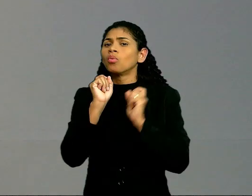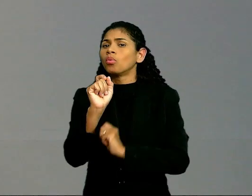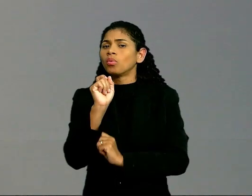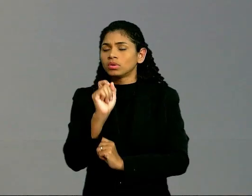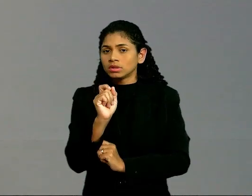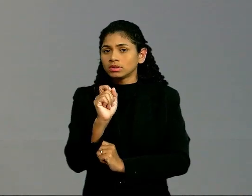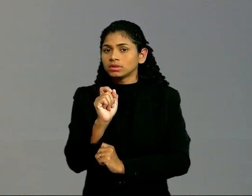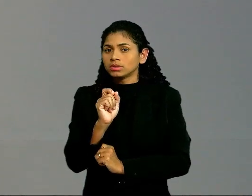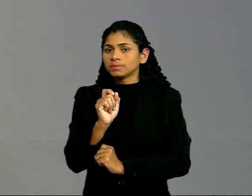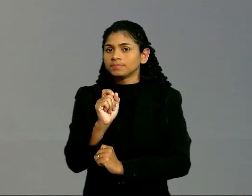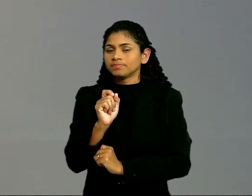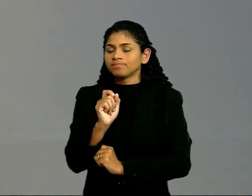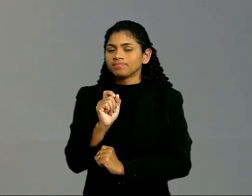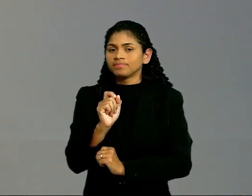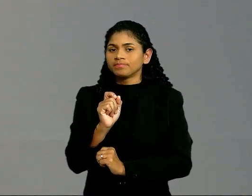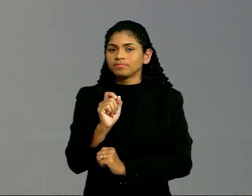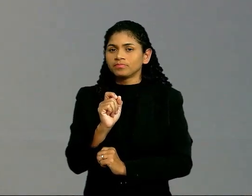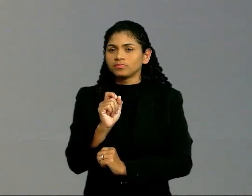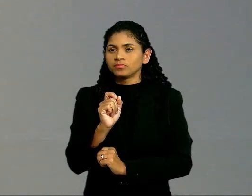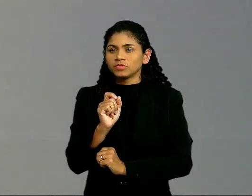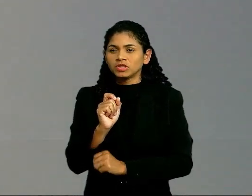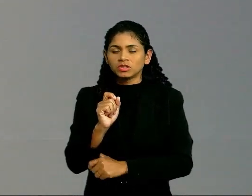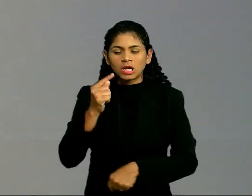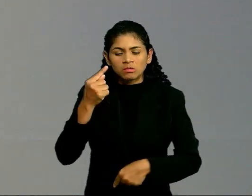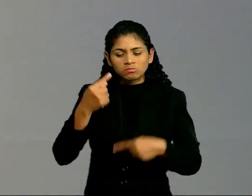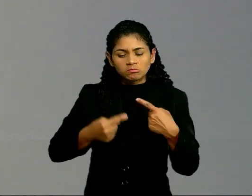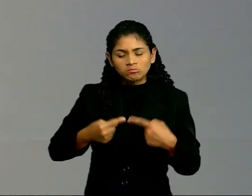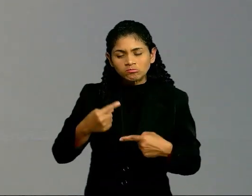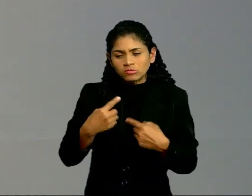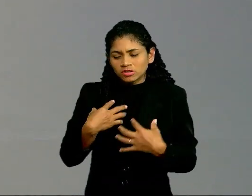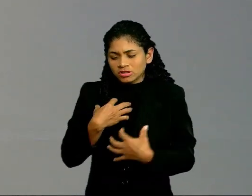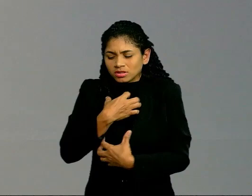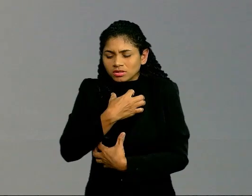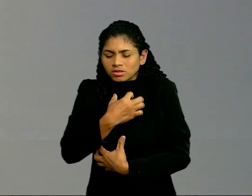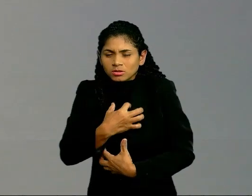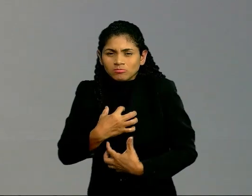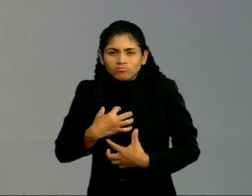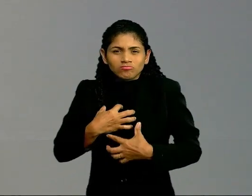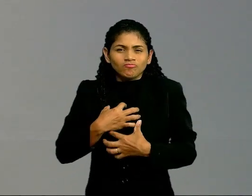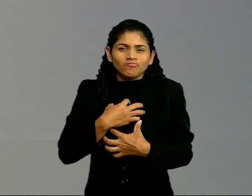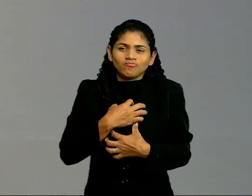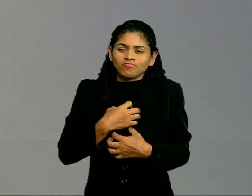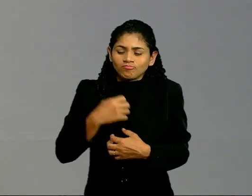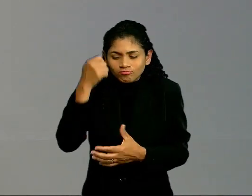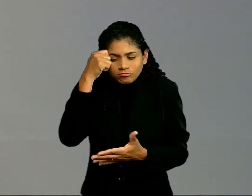Nós percebemos esse questionamento, essa sensação de impotência da